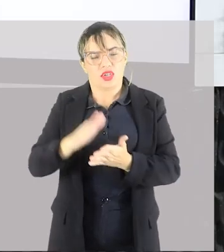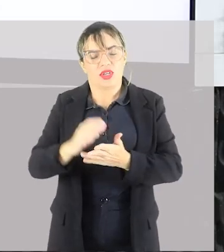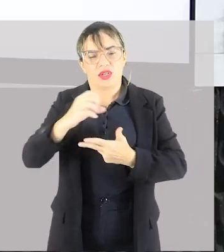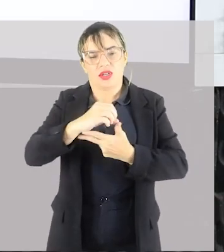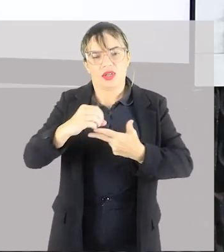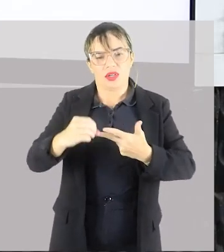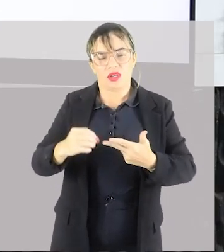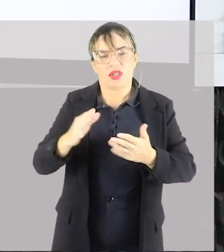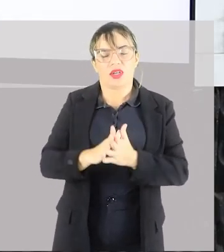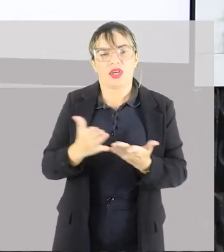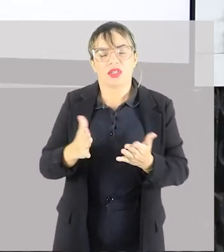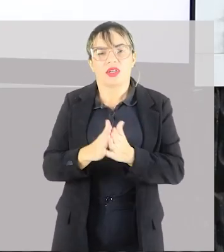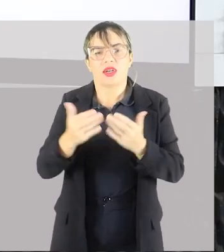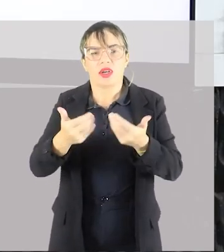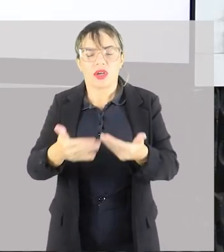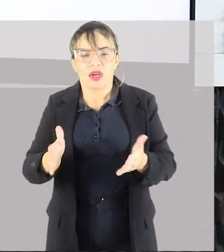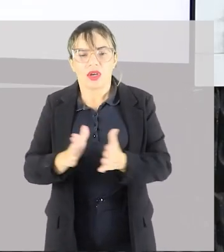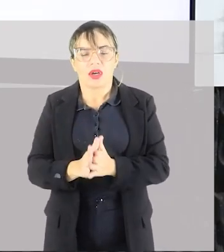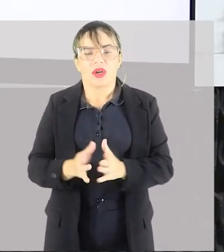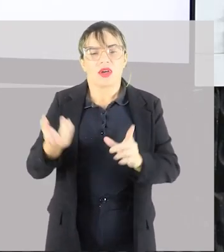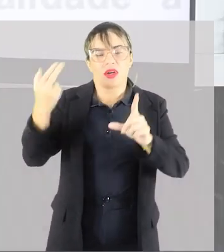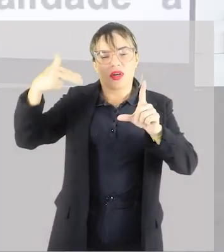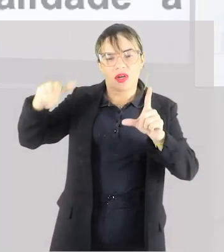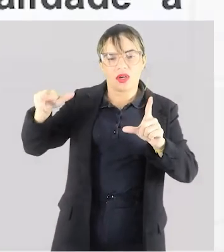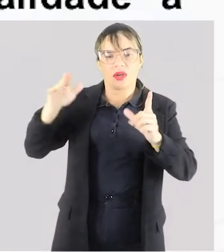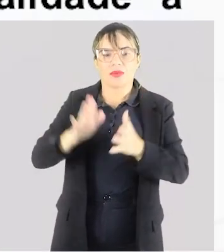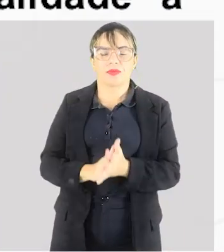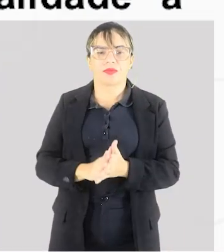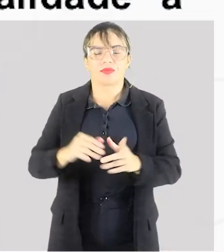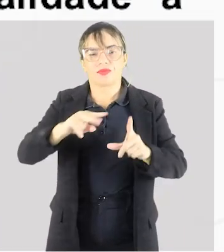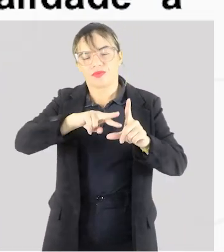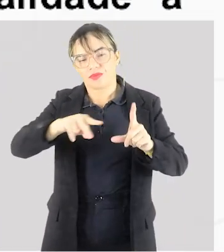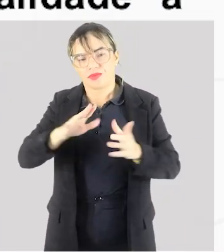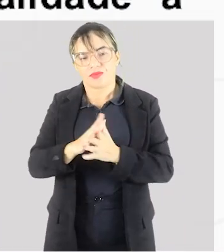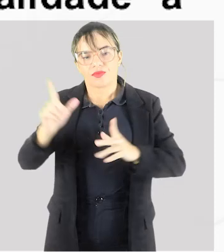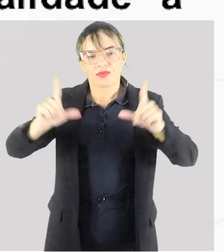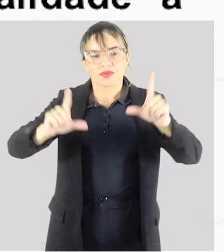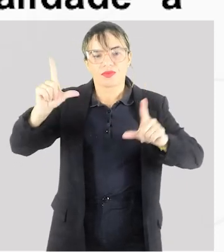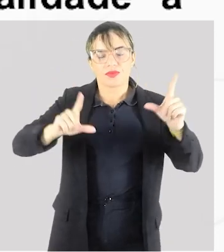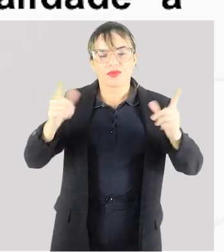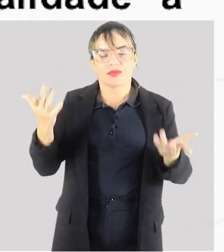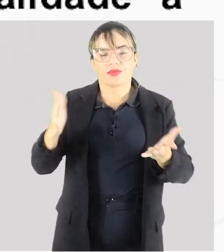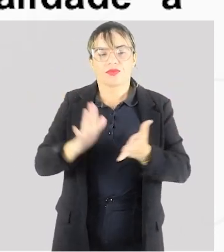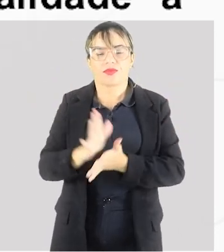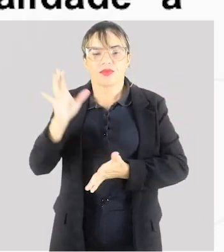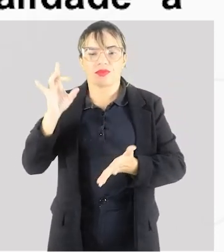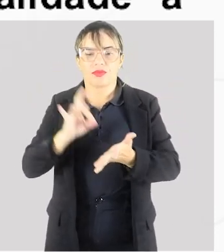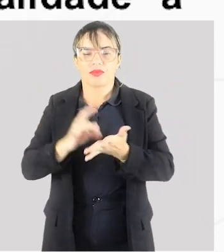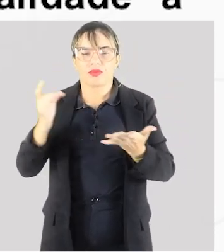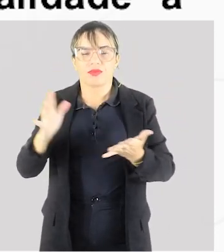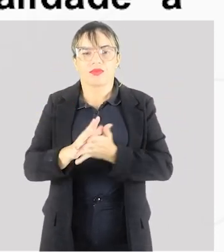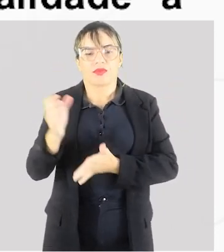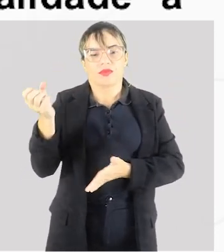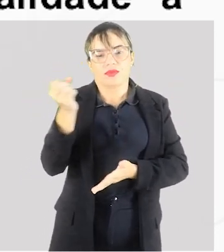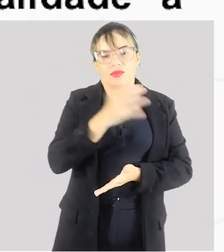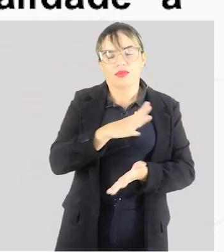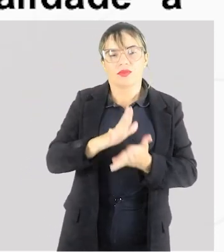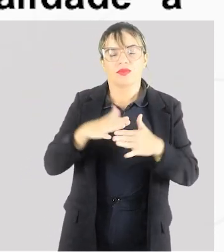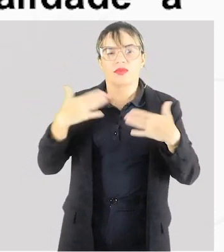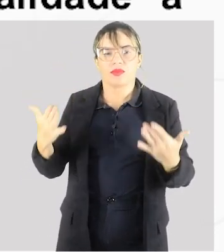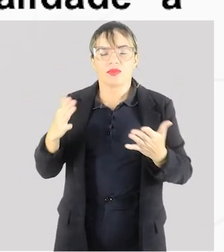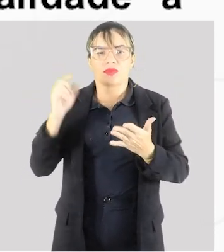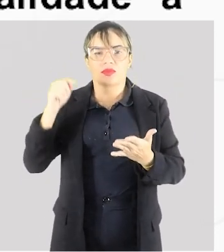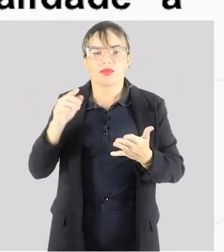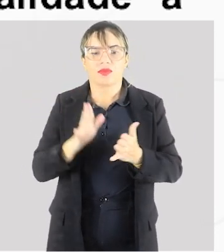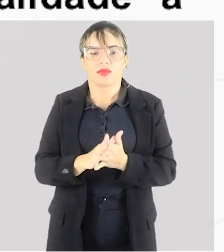de novela de emissoras. A originalidade, ou essa busca pelo original,